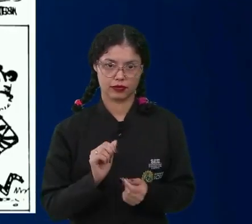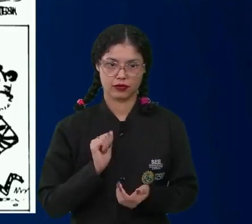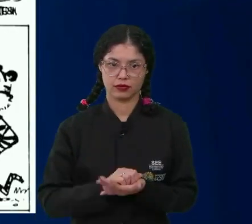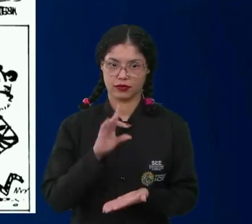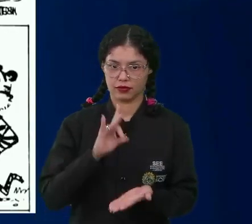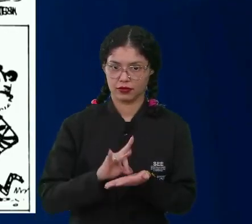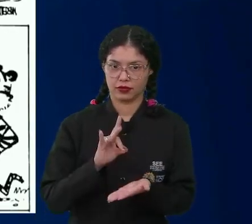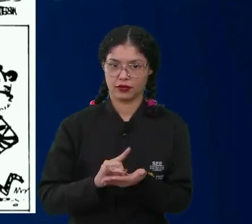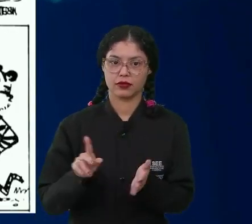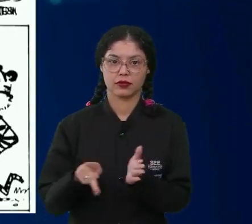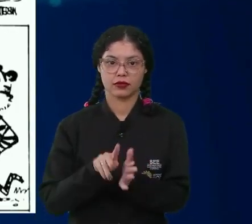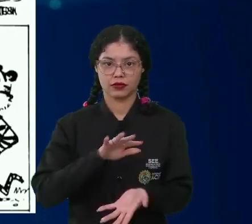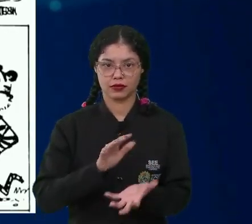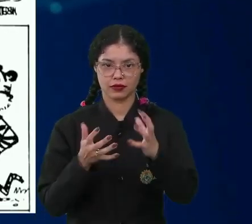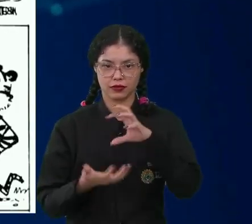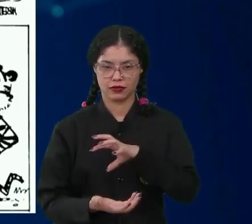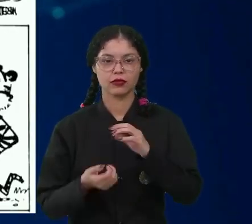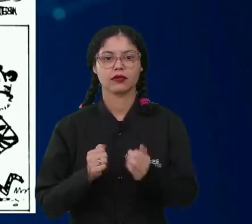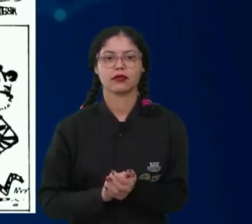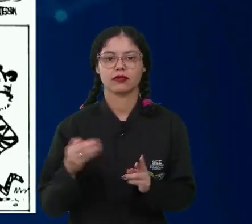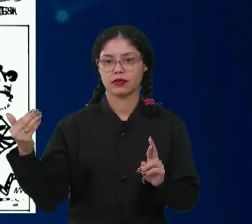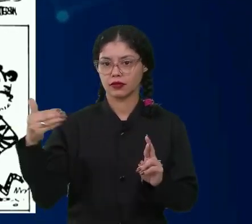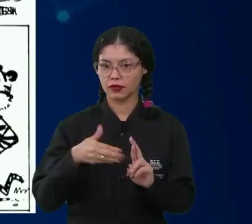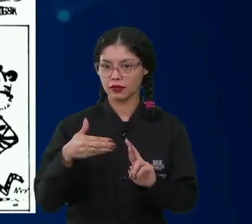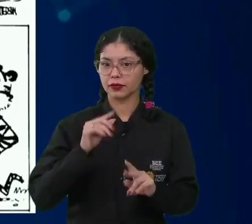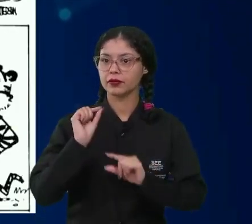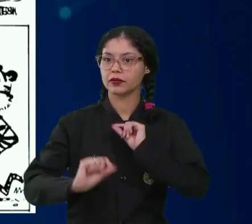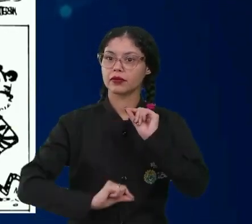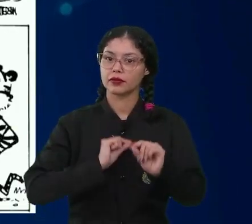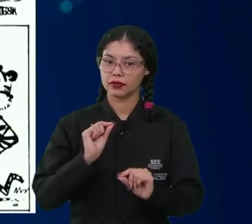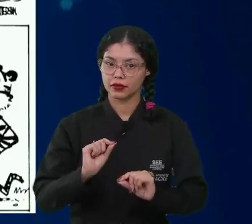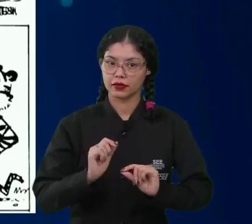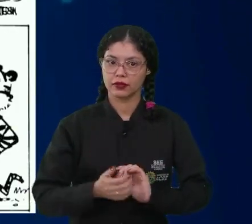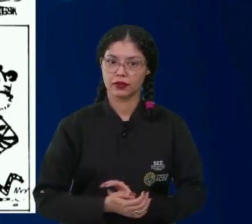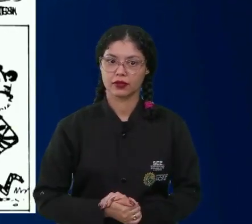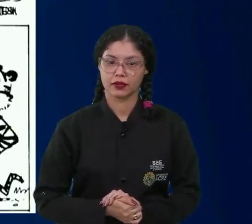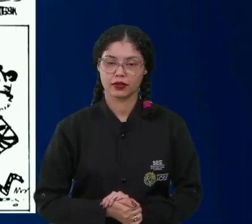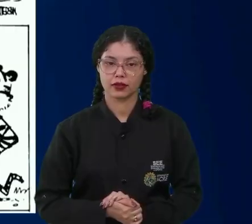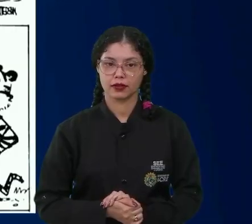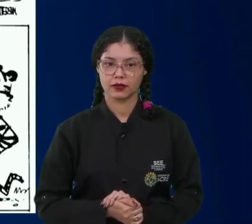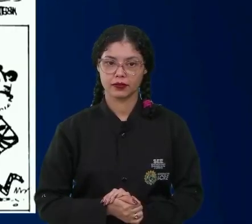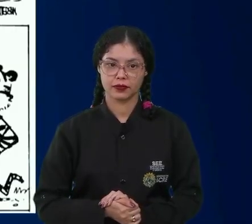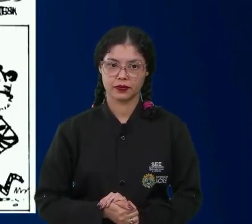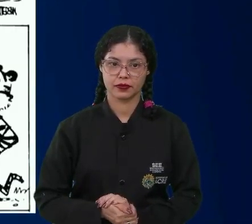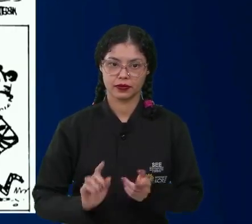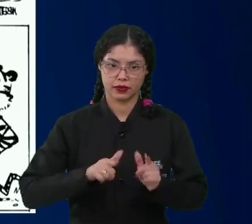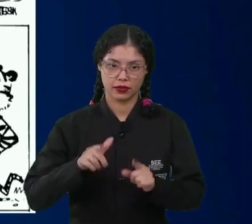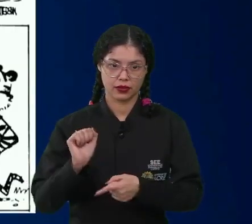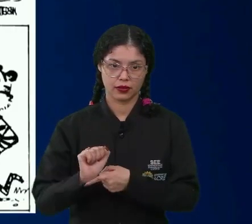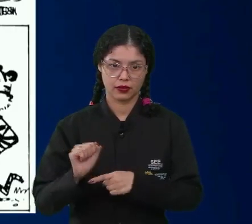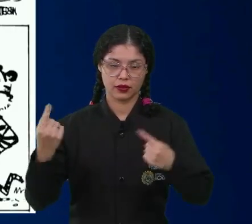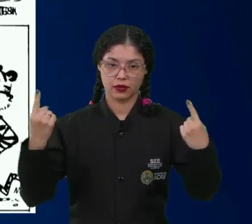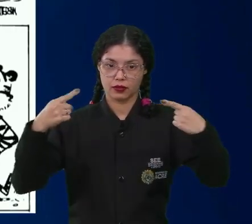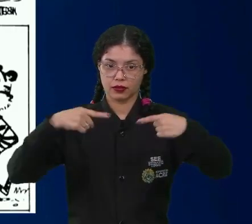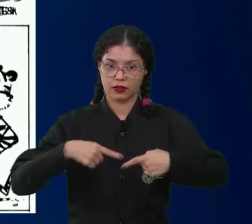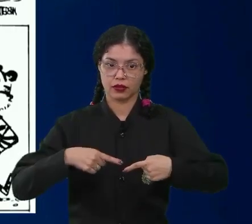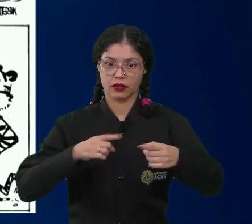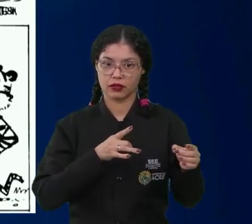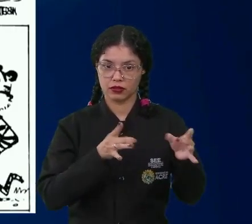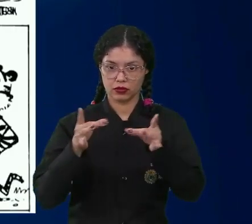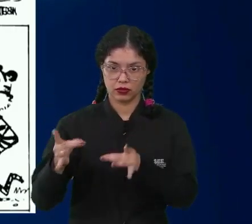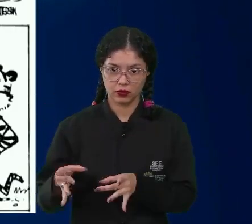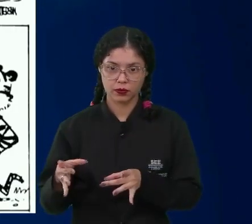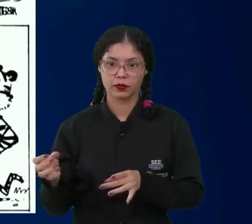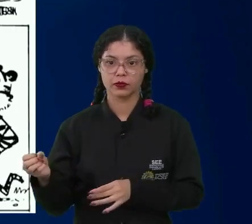uma realidade típica da globalização, representada pelo, letra A,